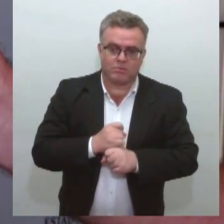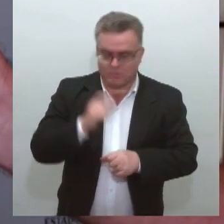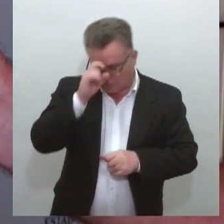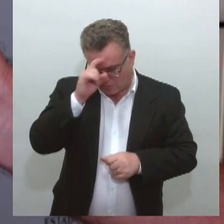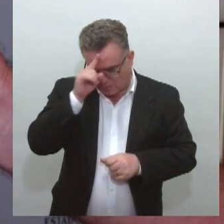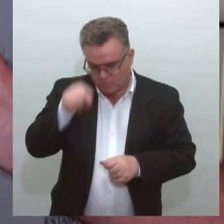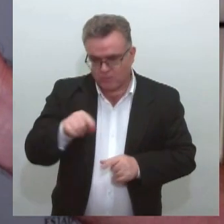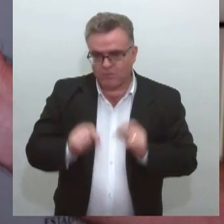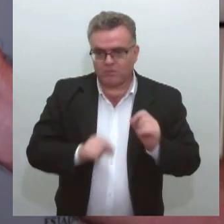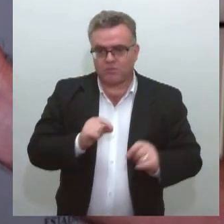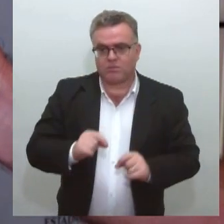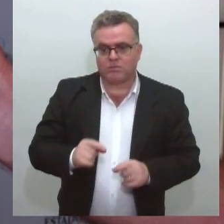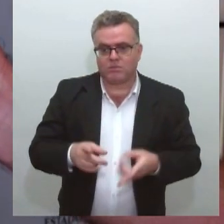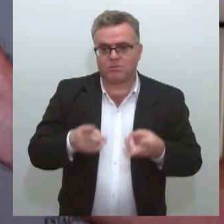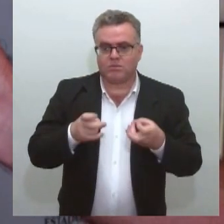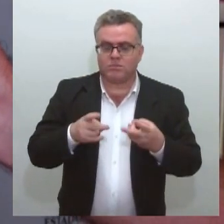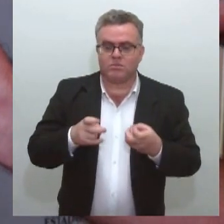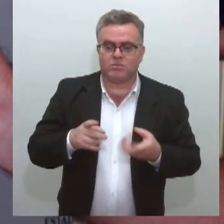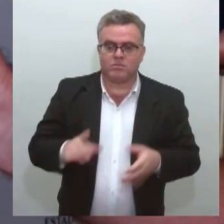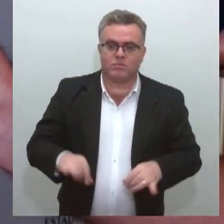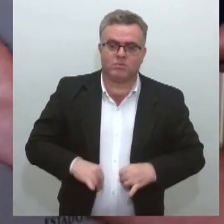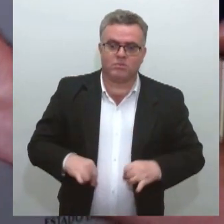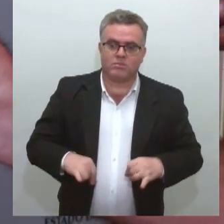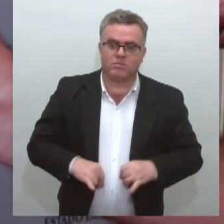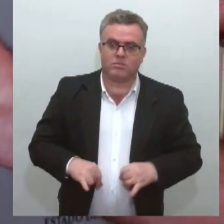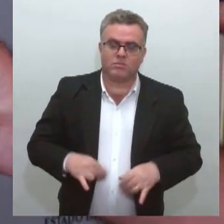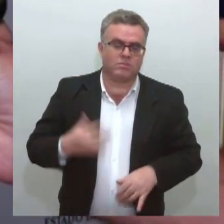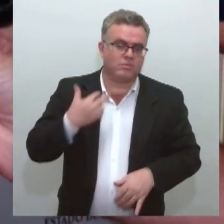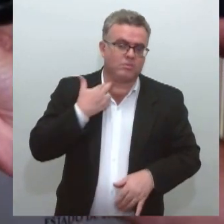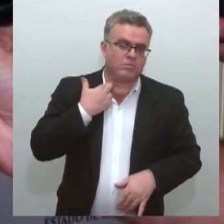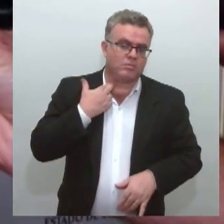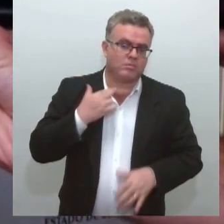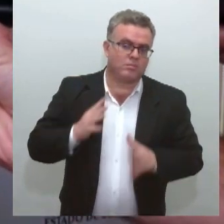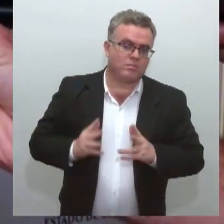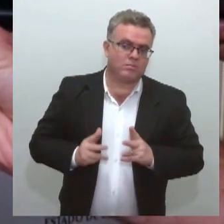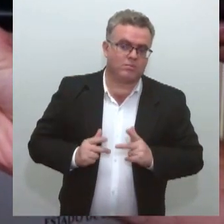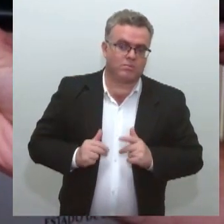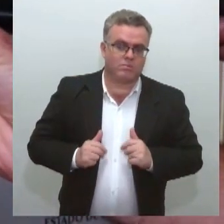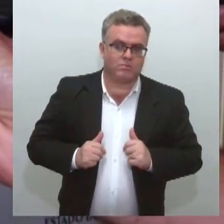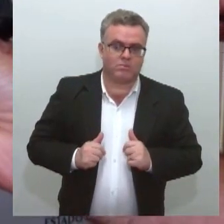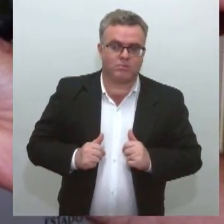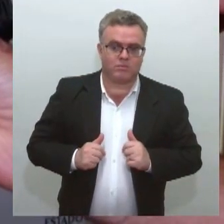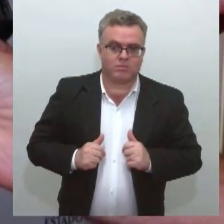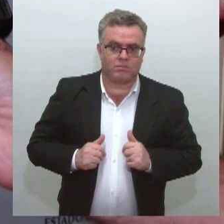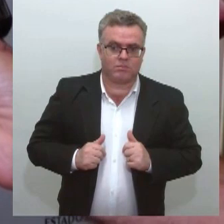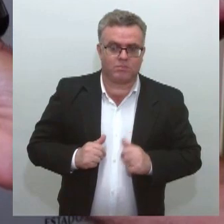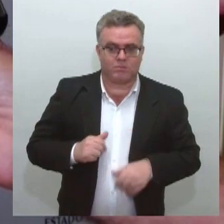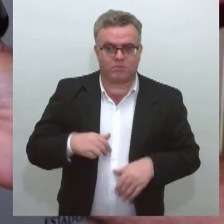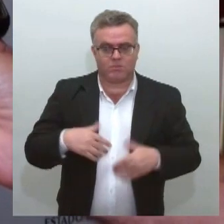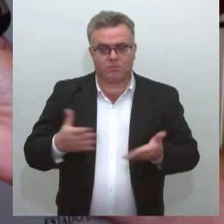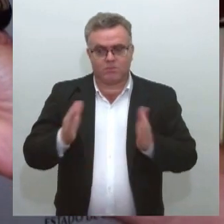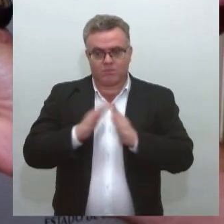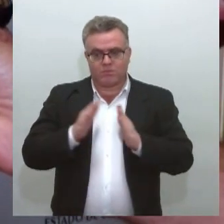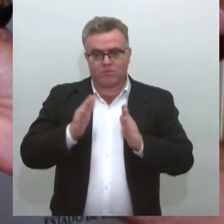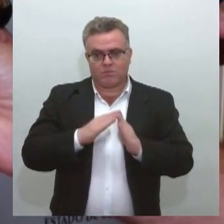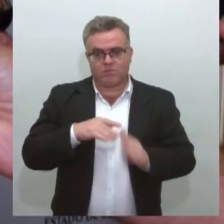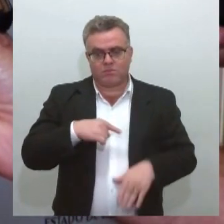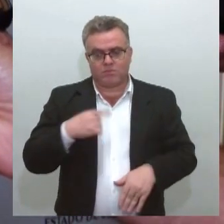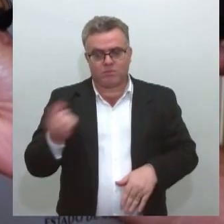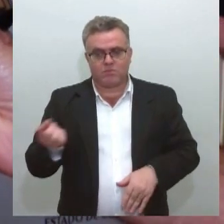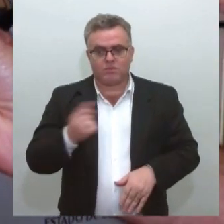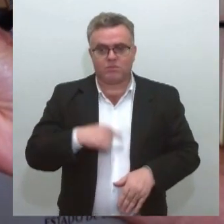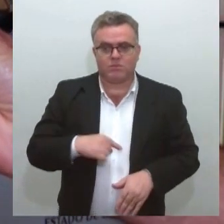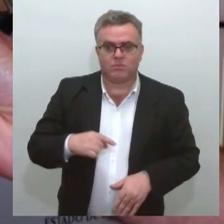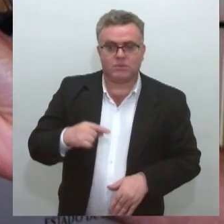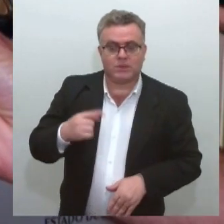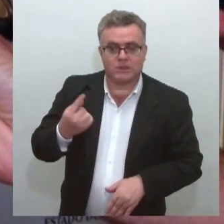quanto sofre a pessoa que faz hemodiálise, né? Tem que se deslocar de suas casas 3 vezes na semana para